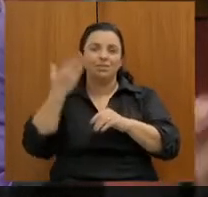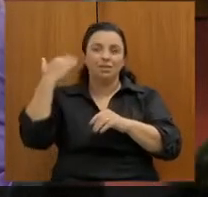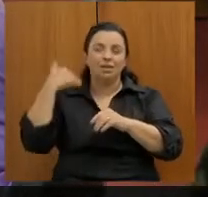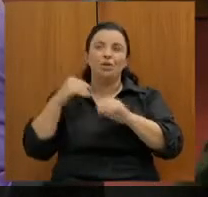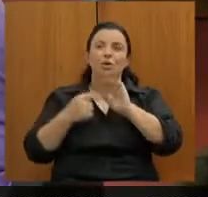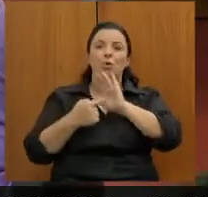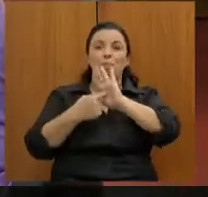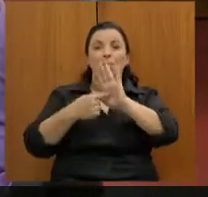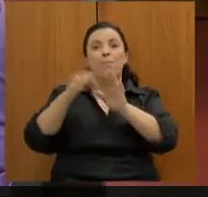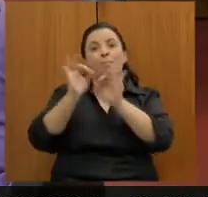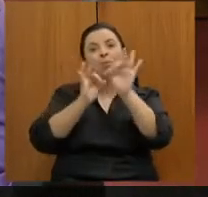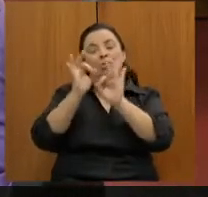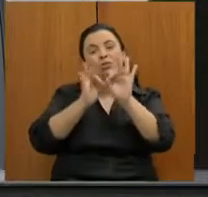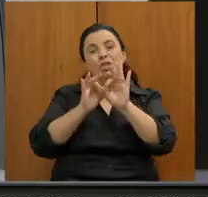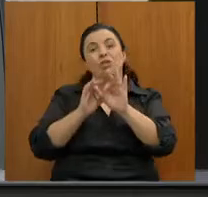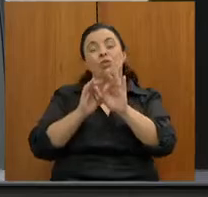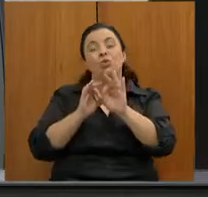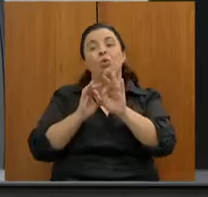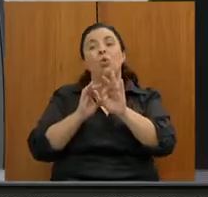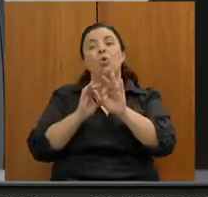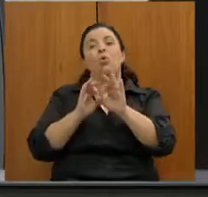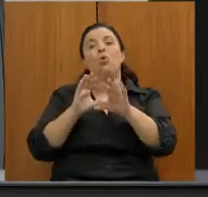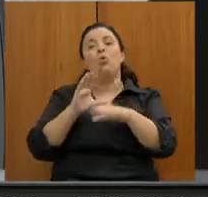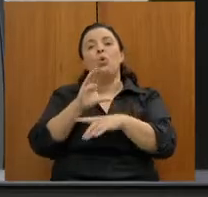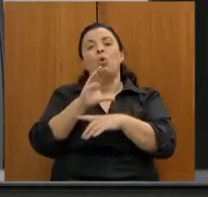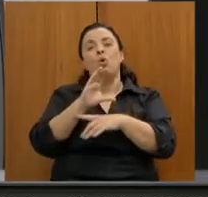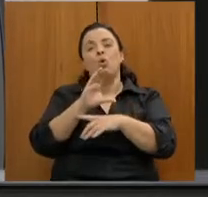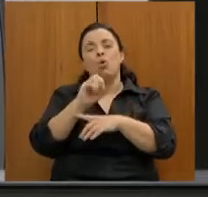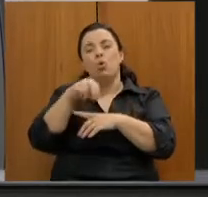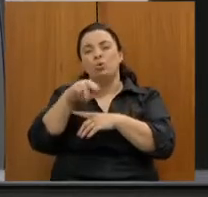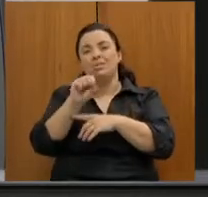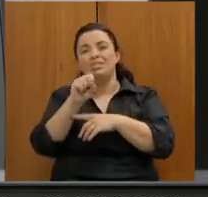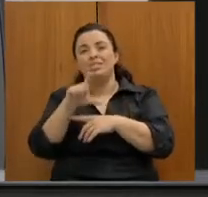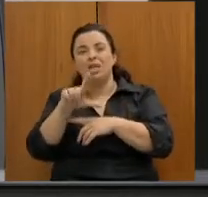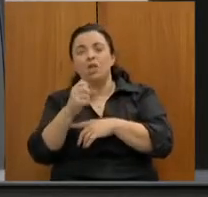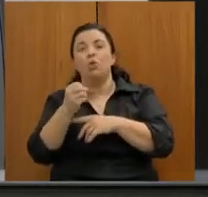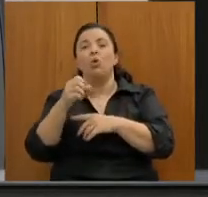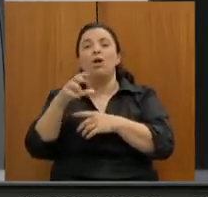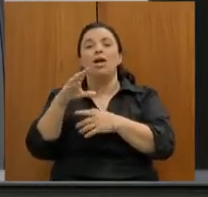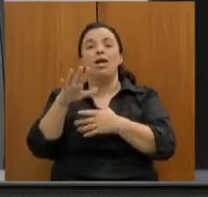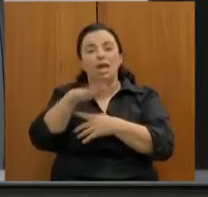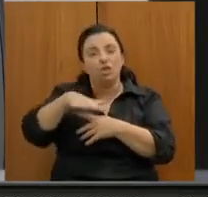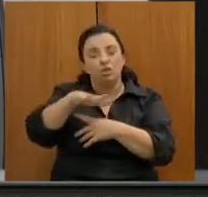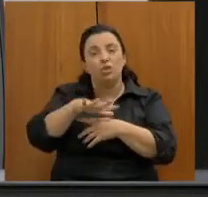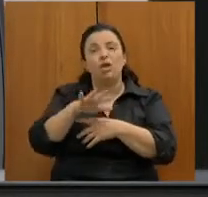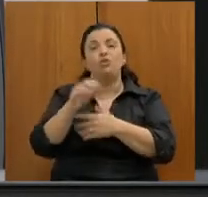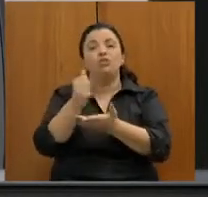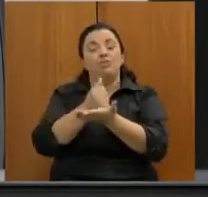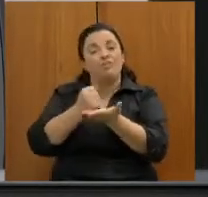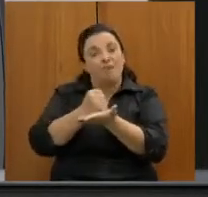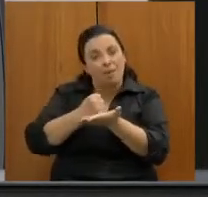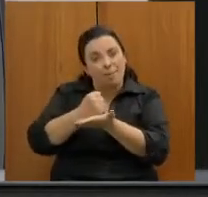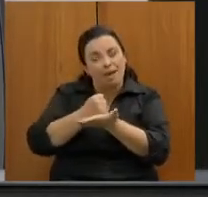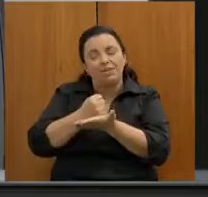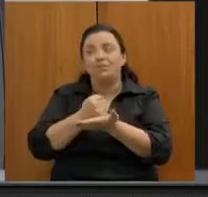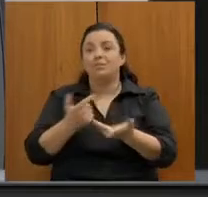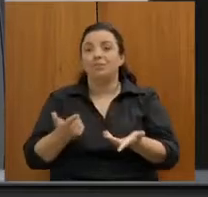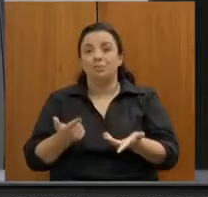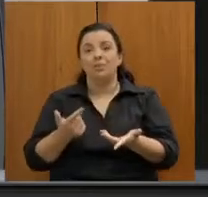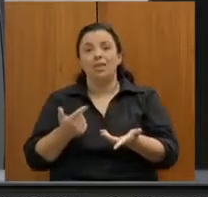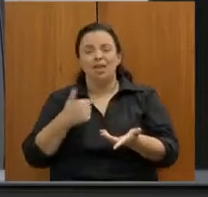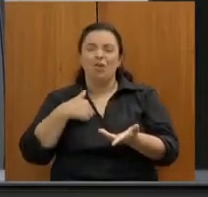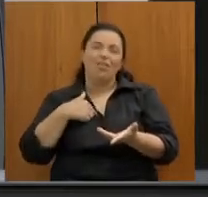que vinha vem também nessa linha de enfrentamento tava até em casa em licença maternidade com as minhas crianças e a gente conversou